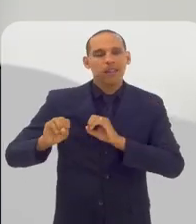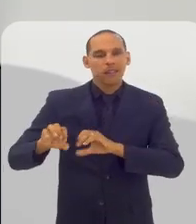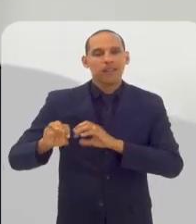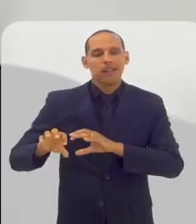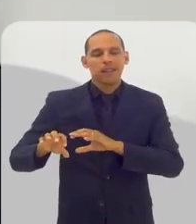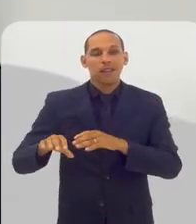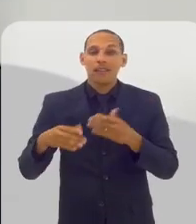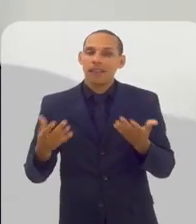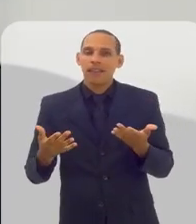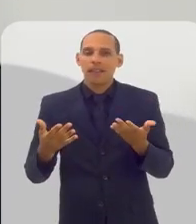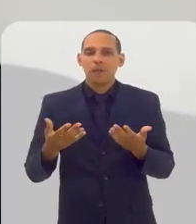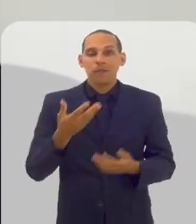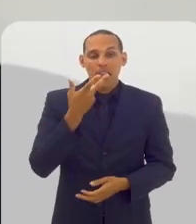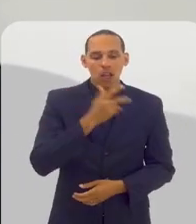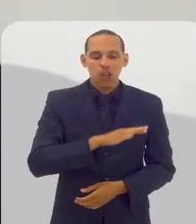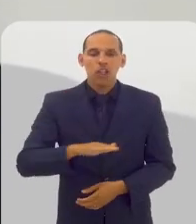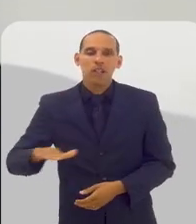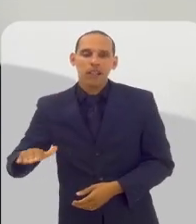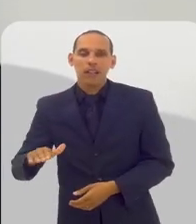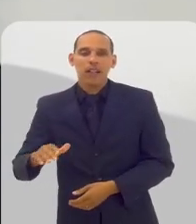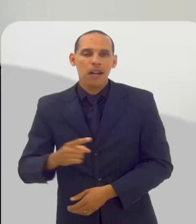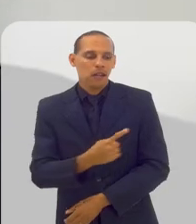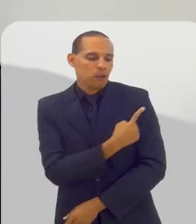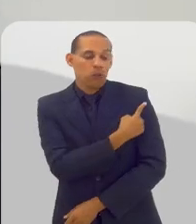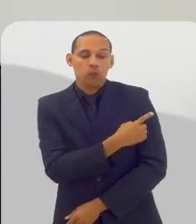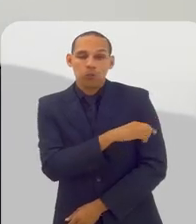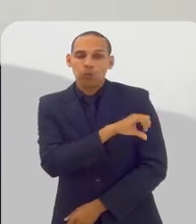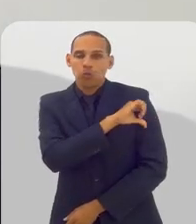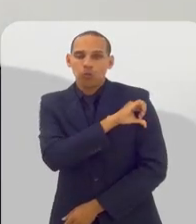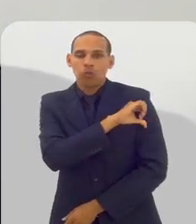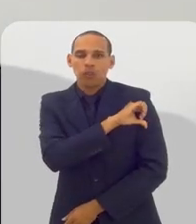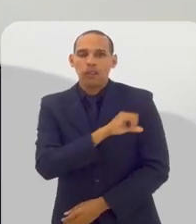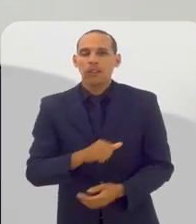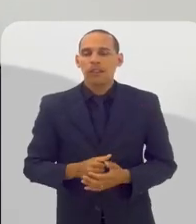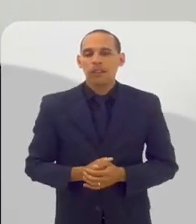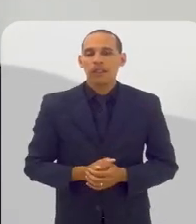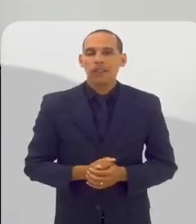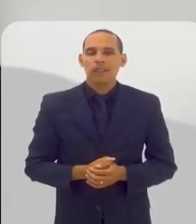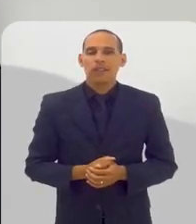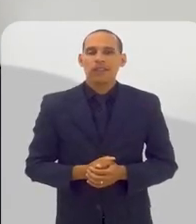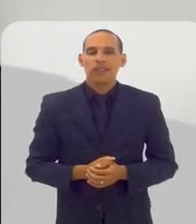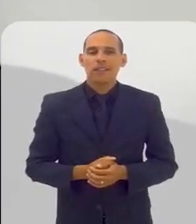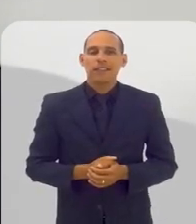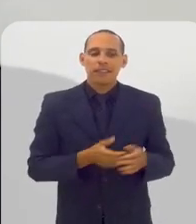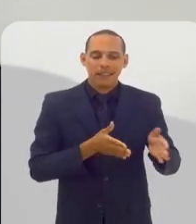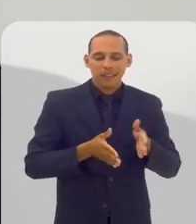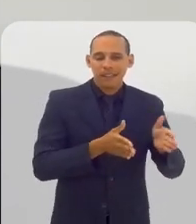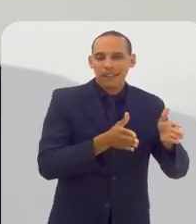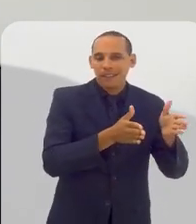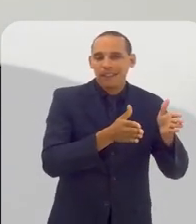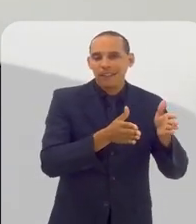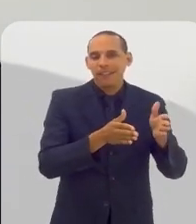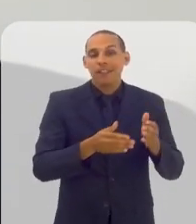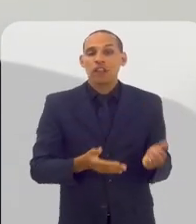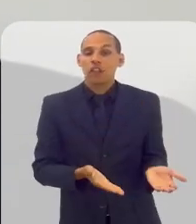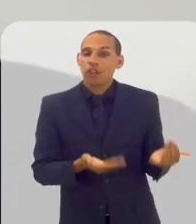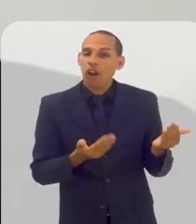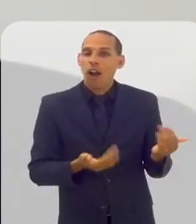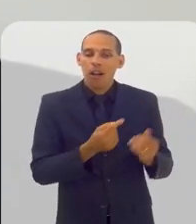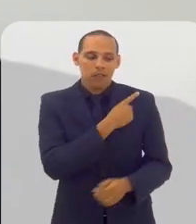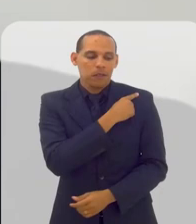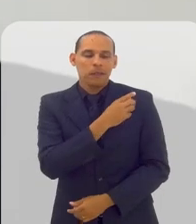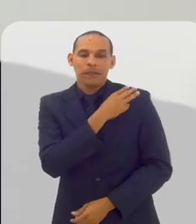então crianças do ensino fundamental uma trilha